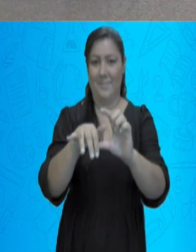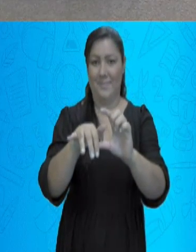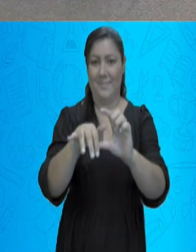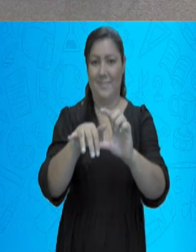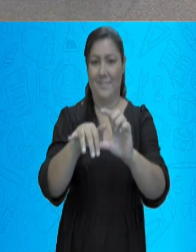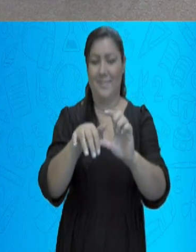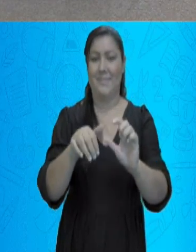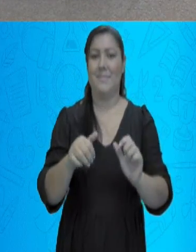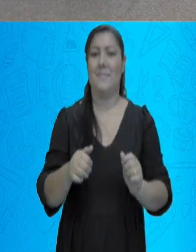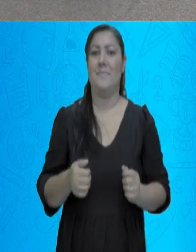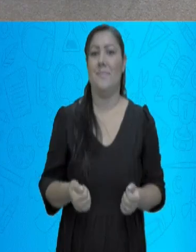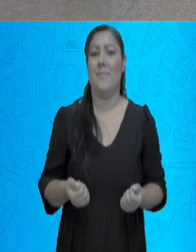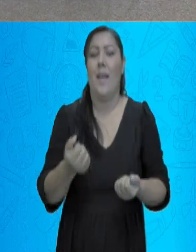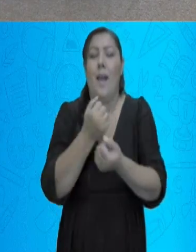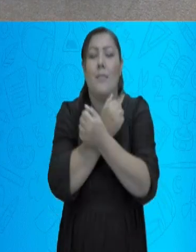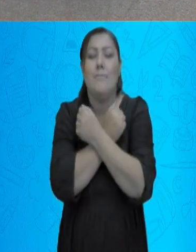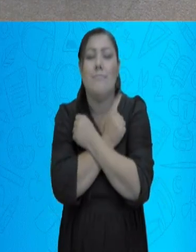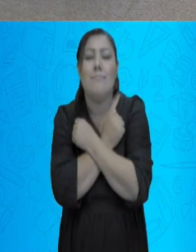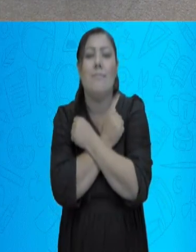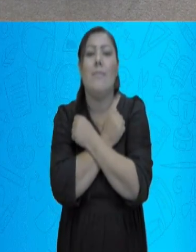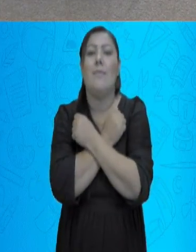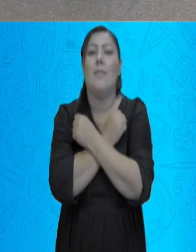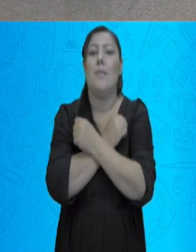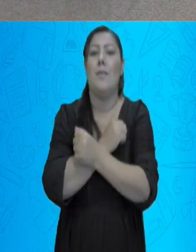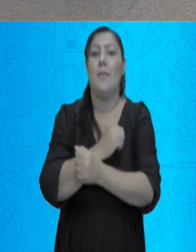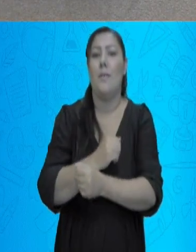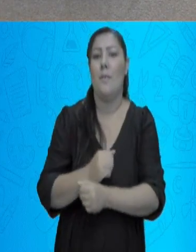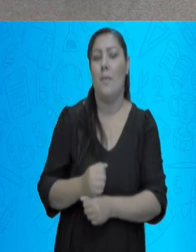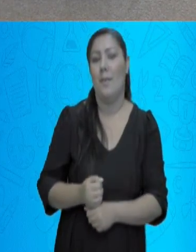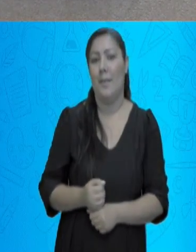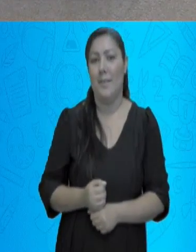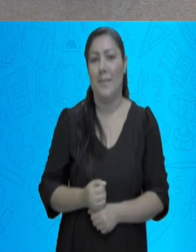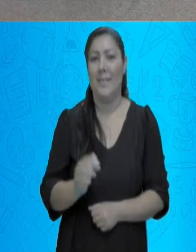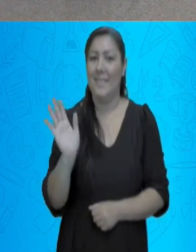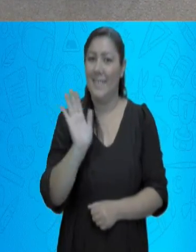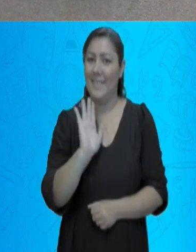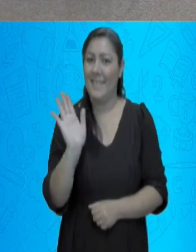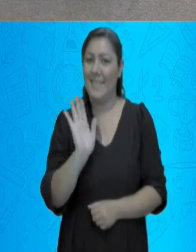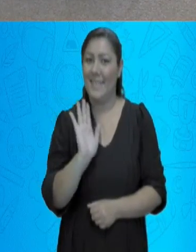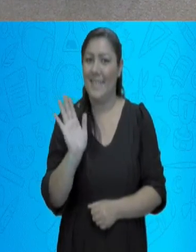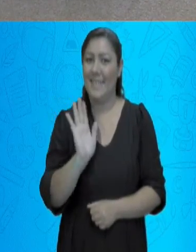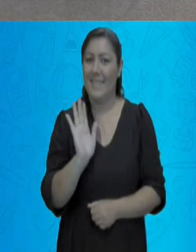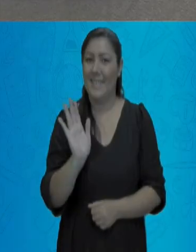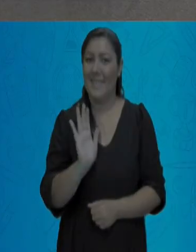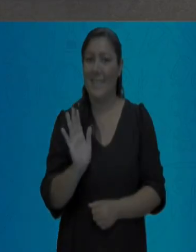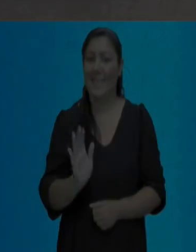da tela. Um abraço, fiquem com Deus e até a próxima aula.